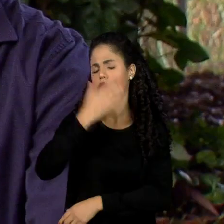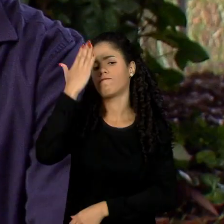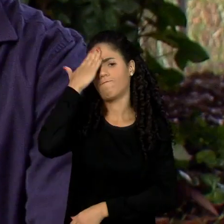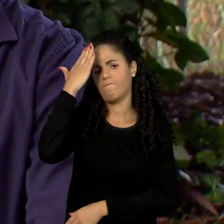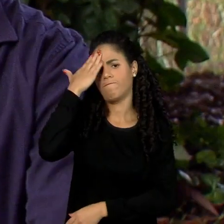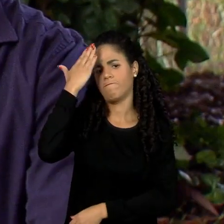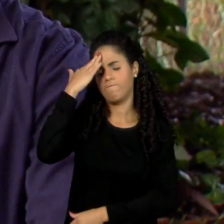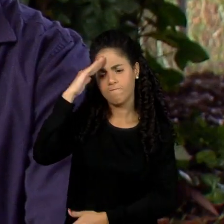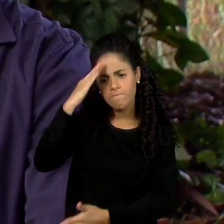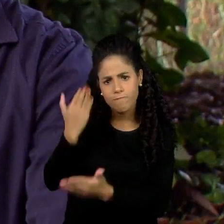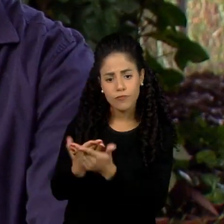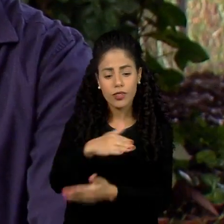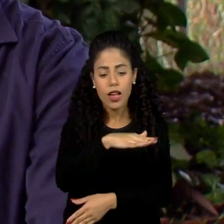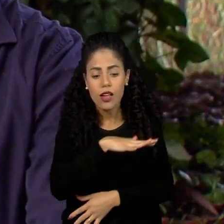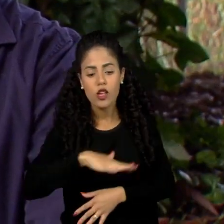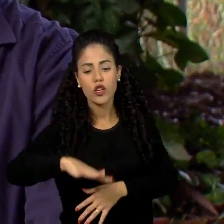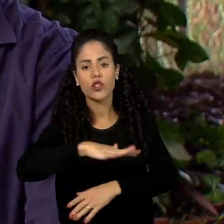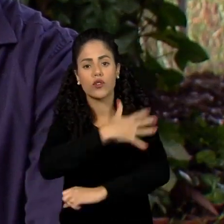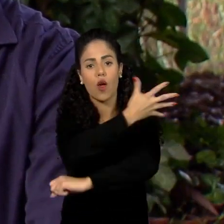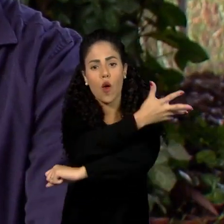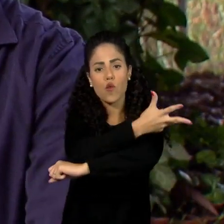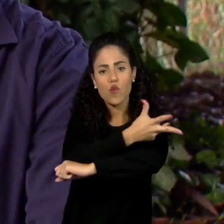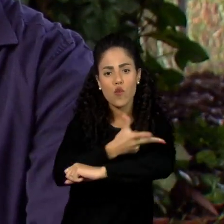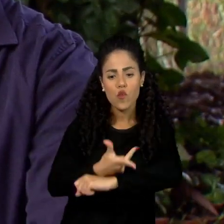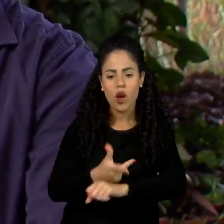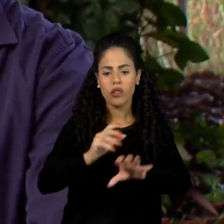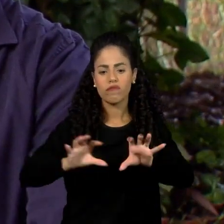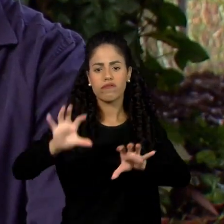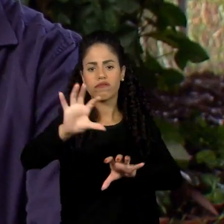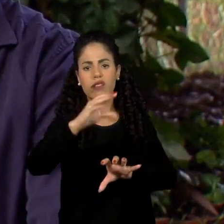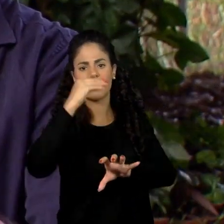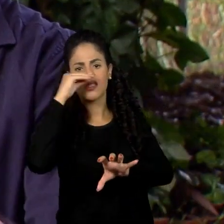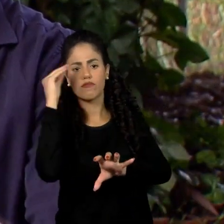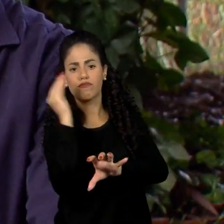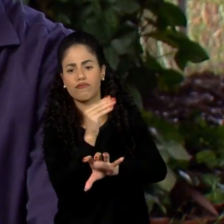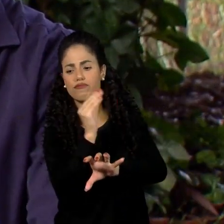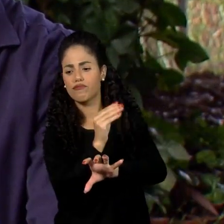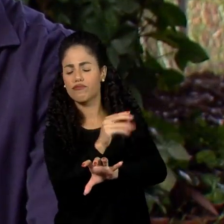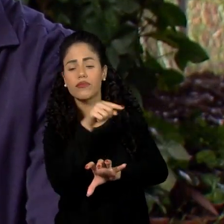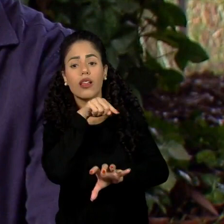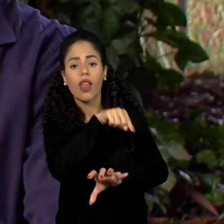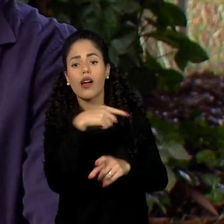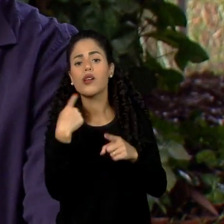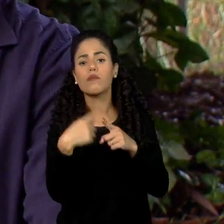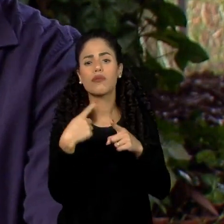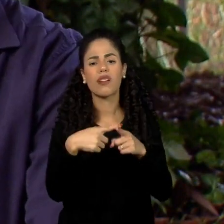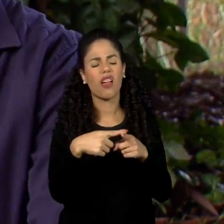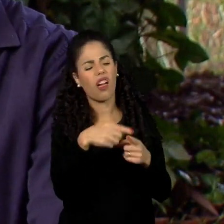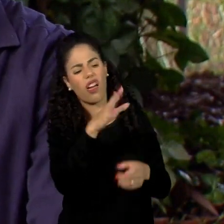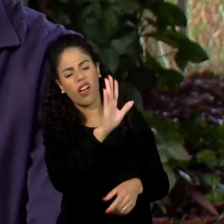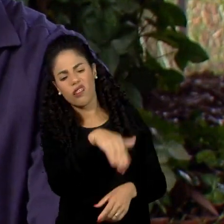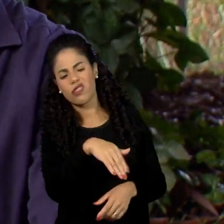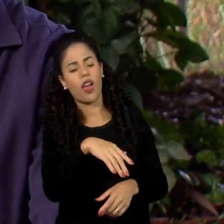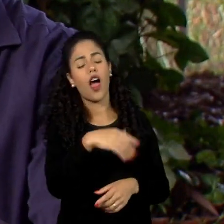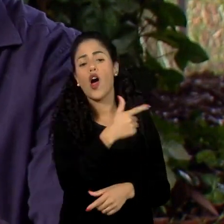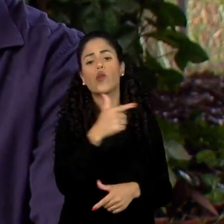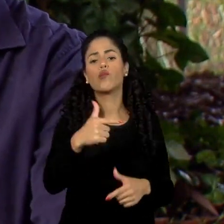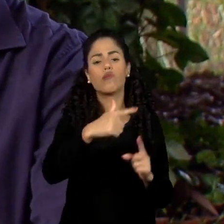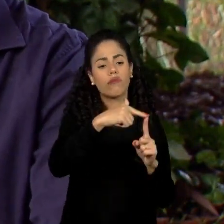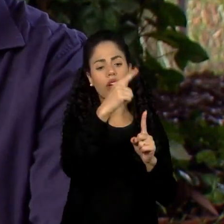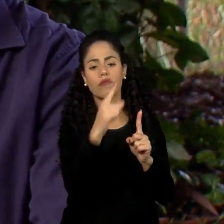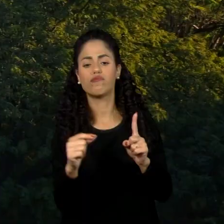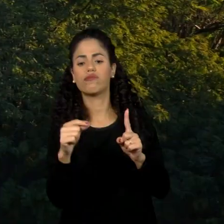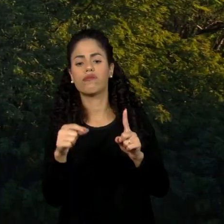Caatinga ela é um bioma negligenciado. Muitas vezes essa falsa impressão de que ela é pobre em espécies, de que ela não é rica